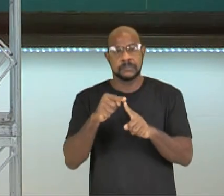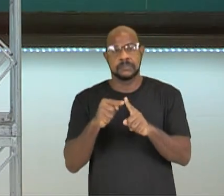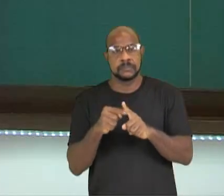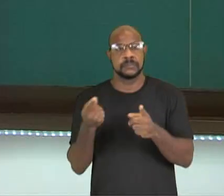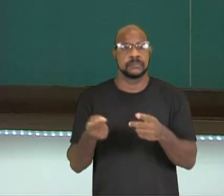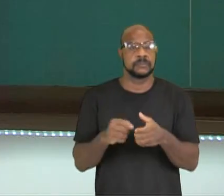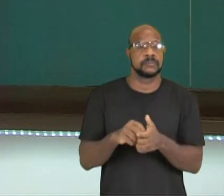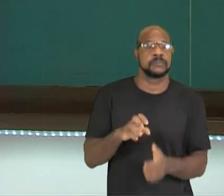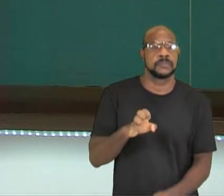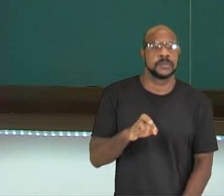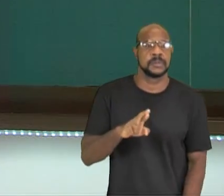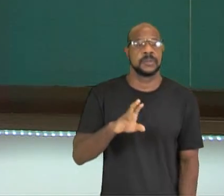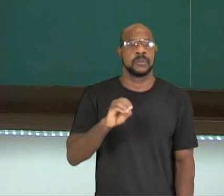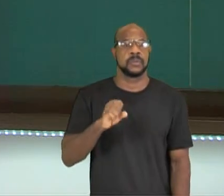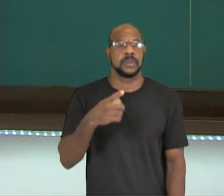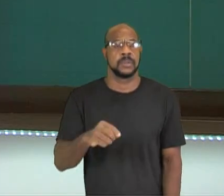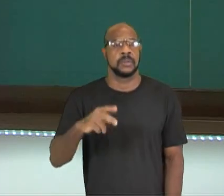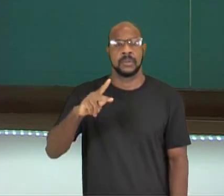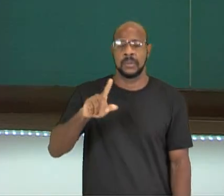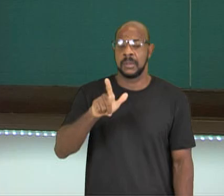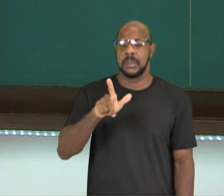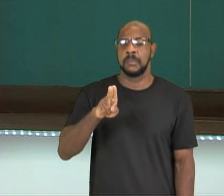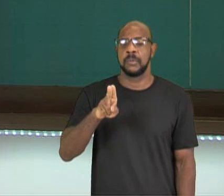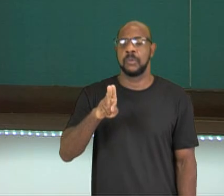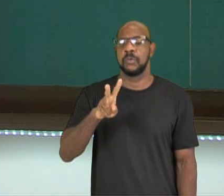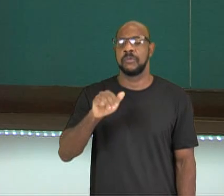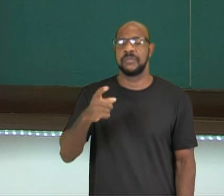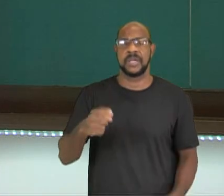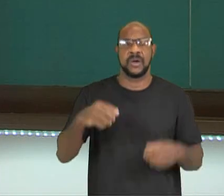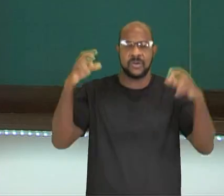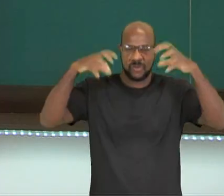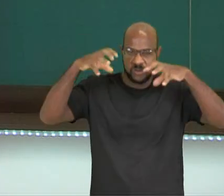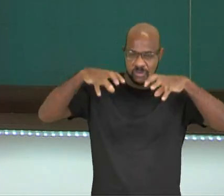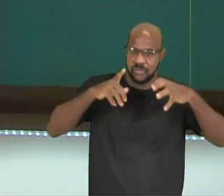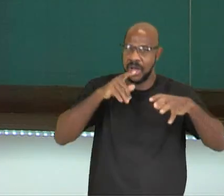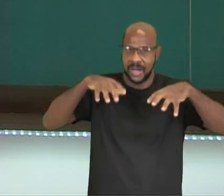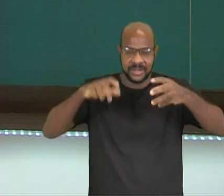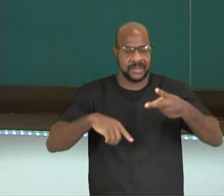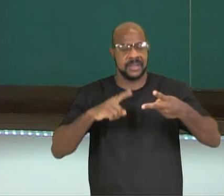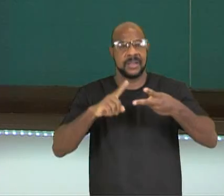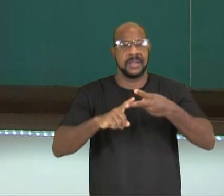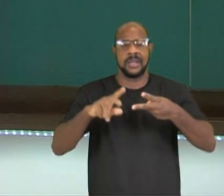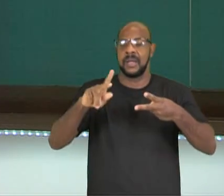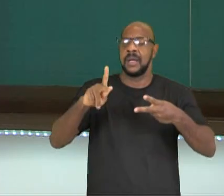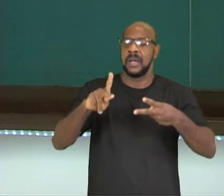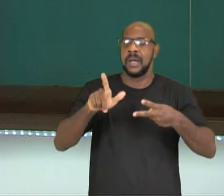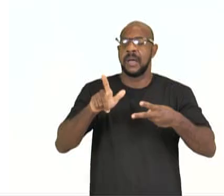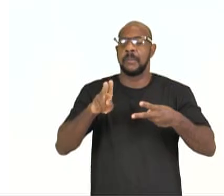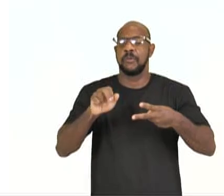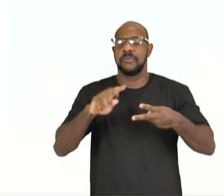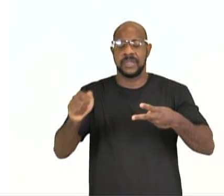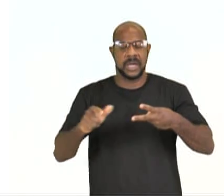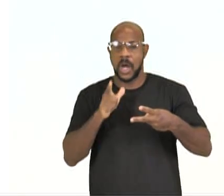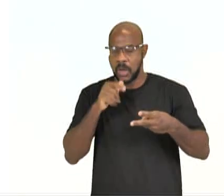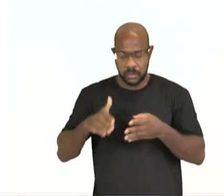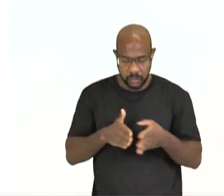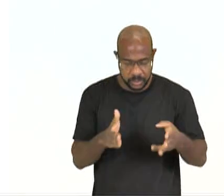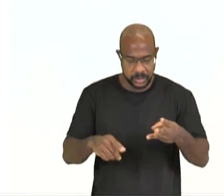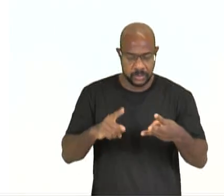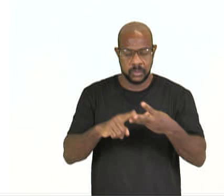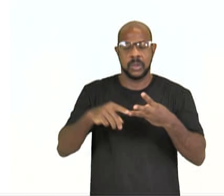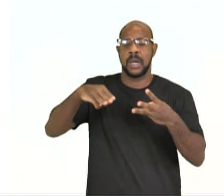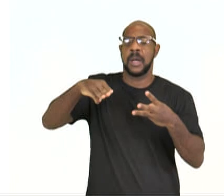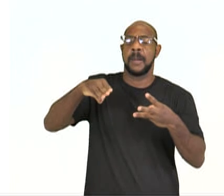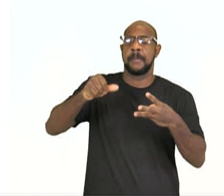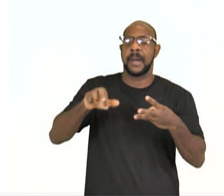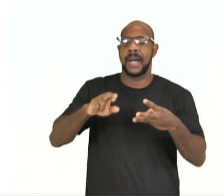a erosão pluvial da água da chuva, fluvial dos rios e a marinha dos mares e oceanos, e aí vocês